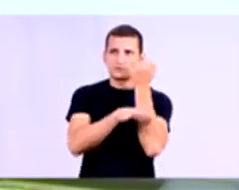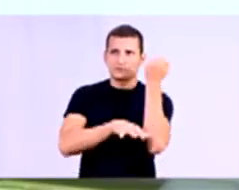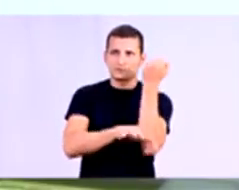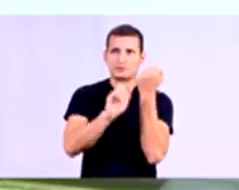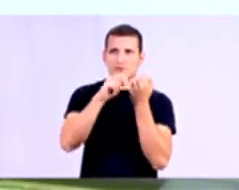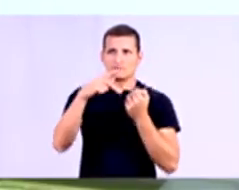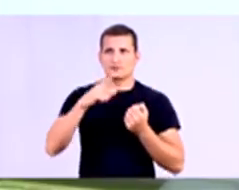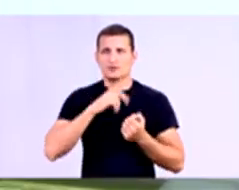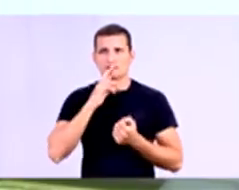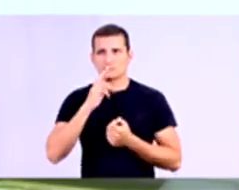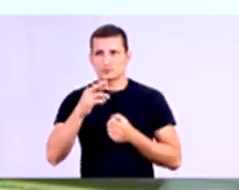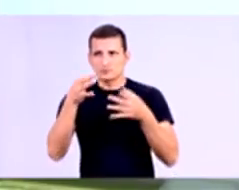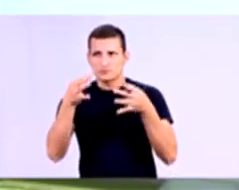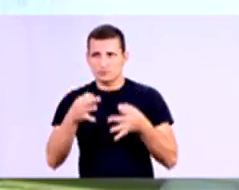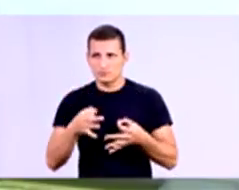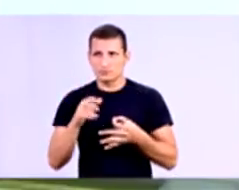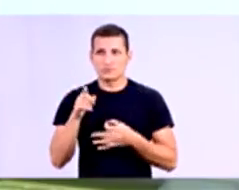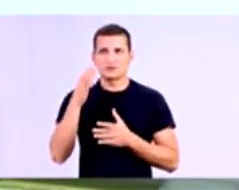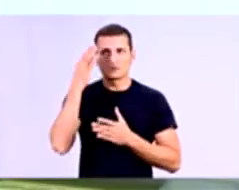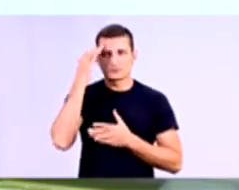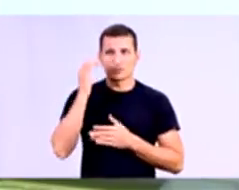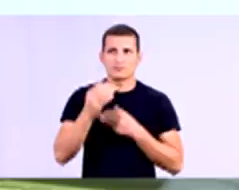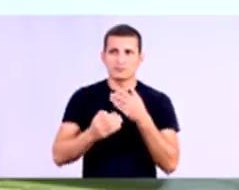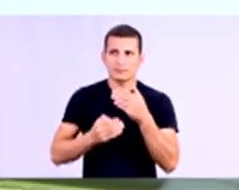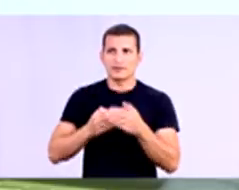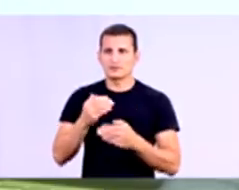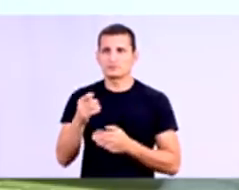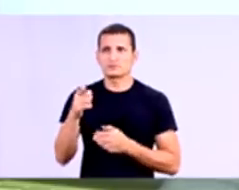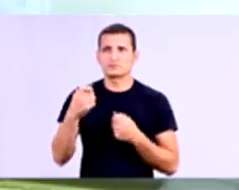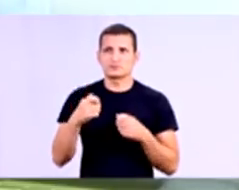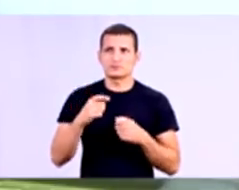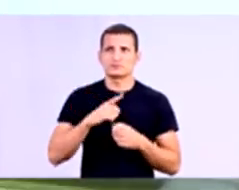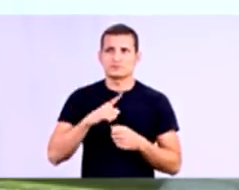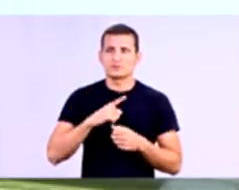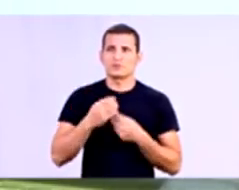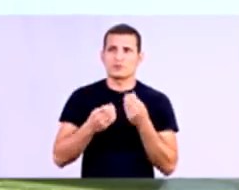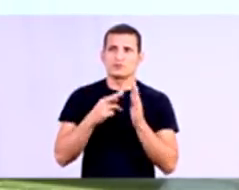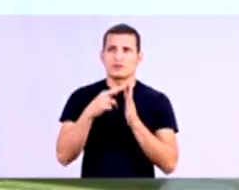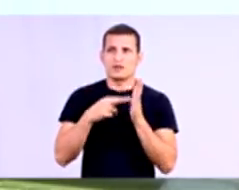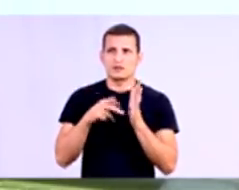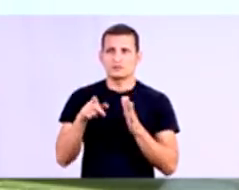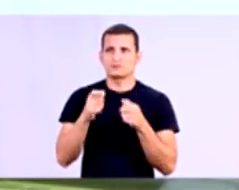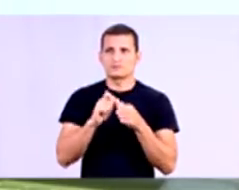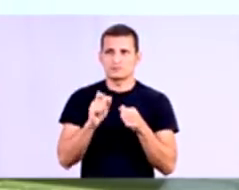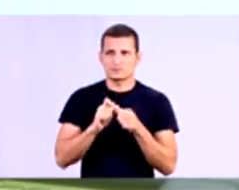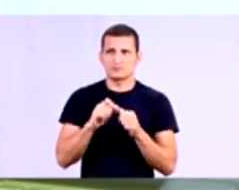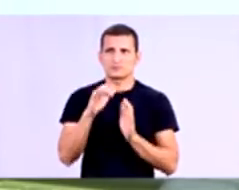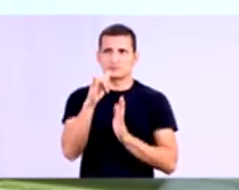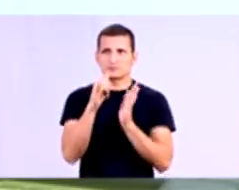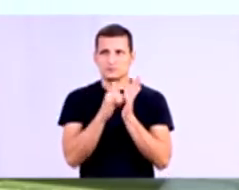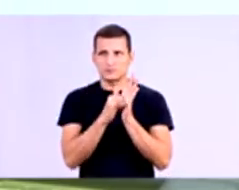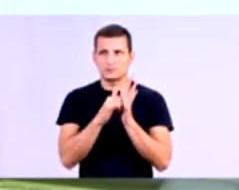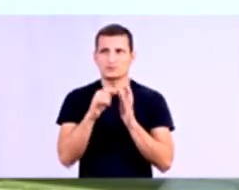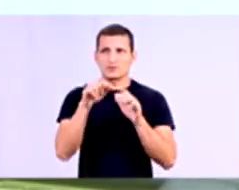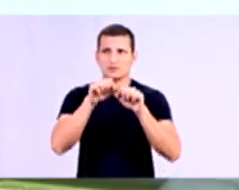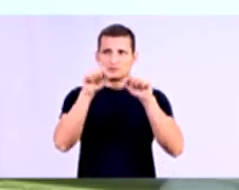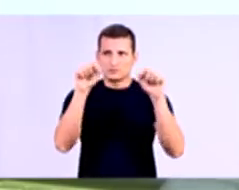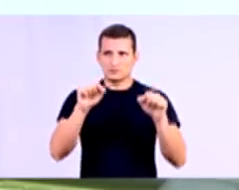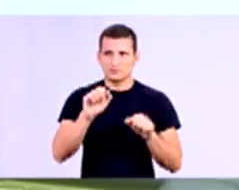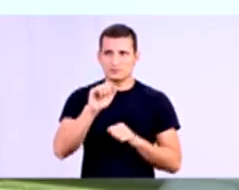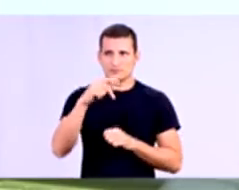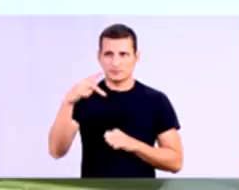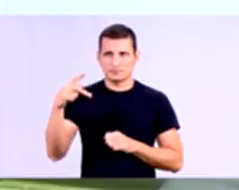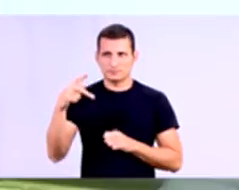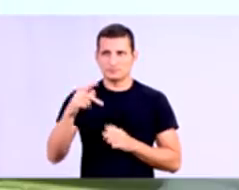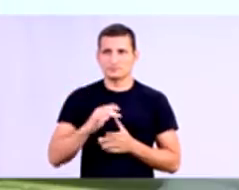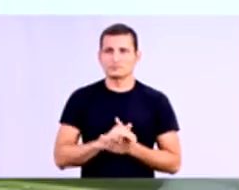está respondendo corretamente. Então ele já sabe os passos que ele tem que, né, os procedimentos que ele tem que fazer para instalar essa aplicação de